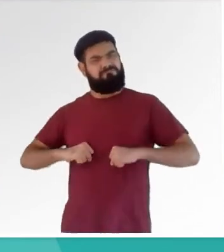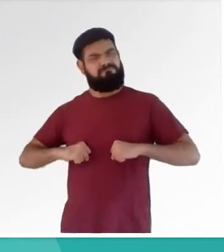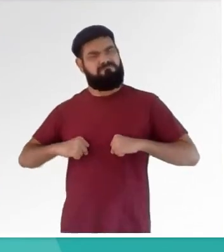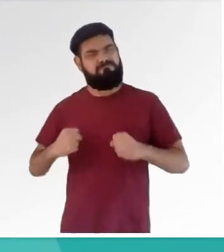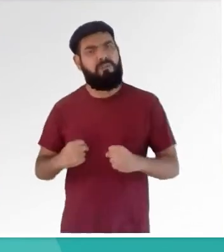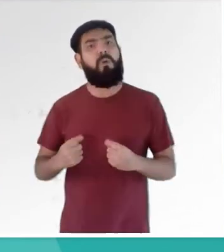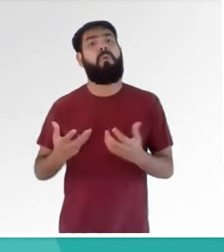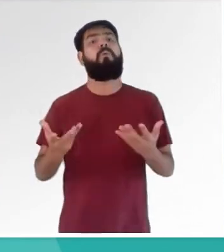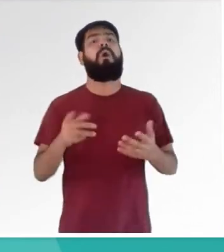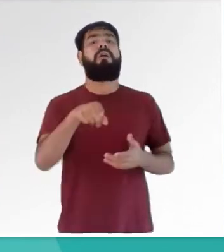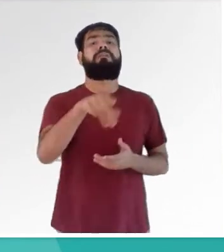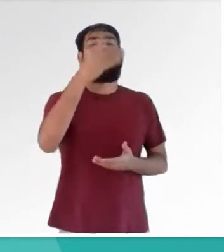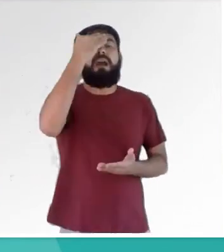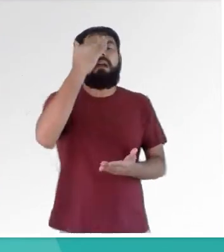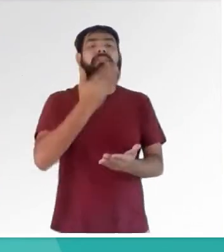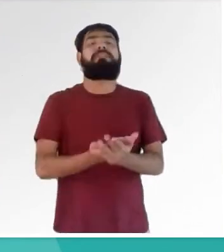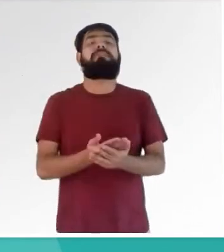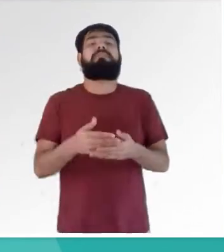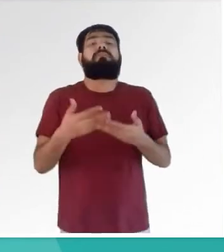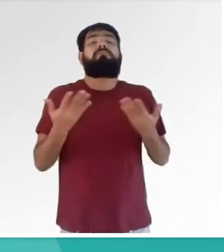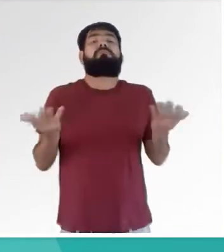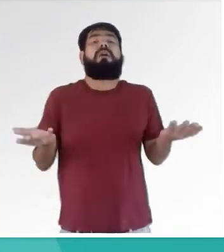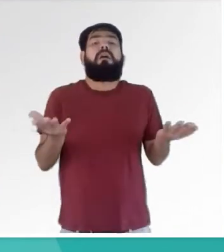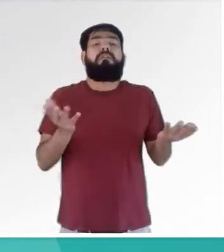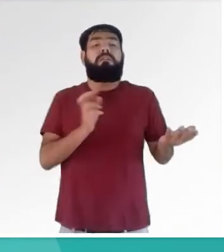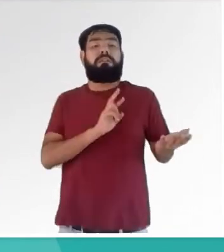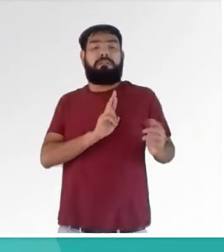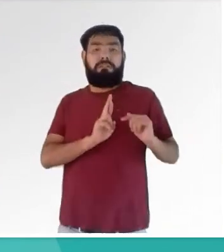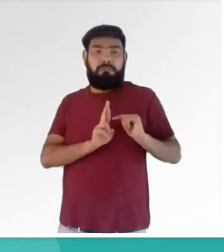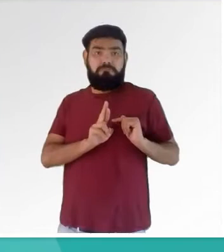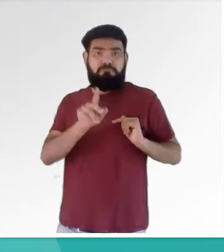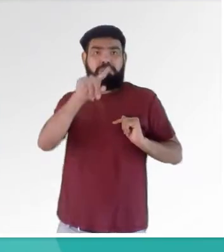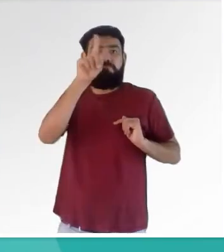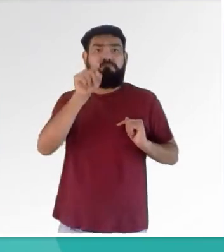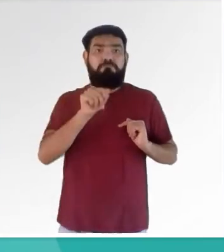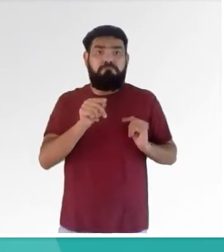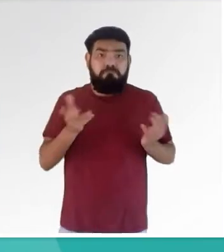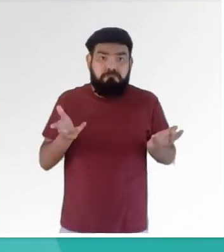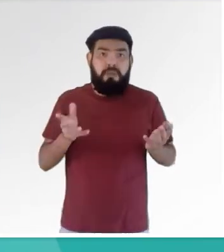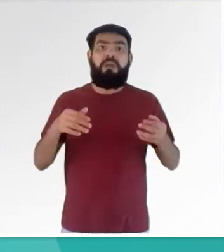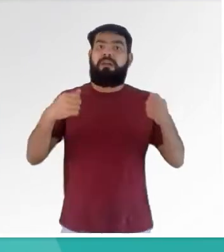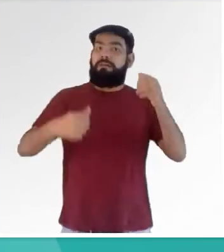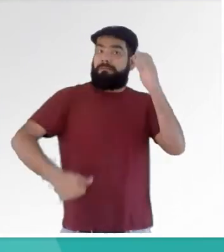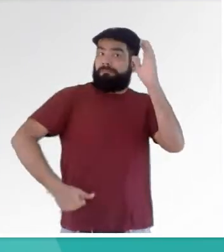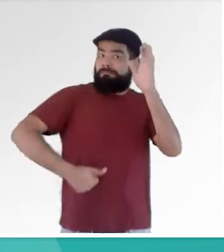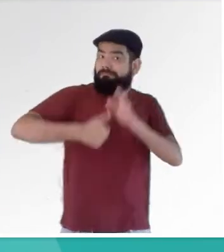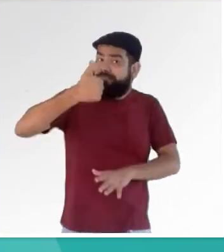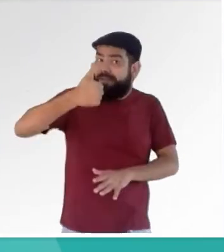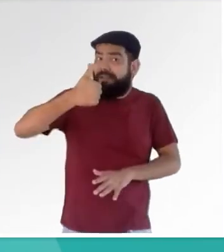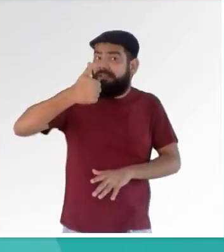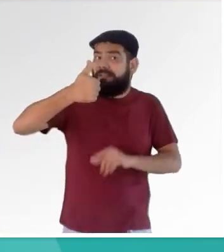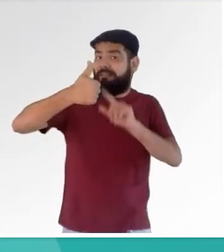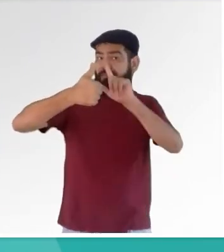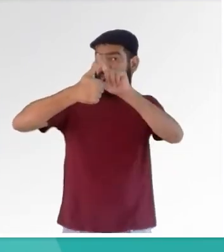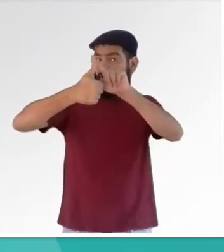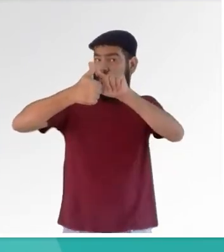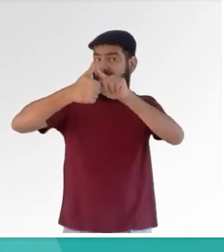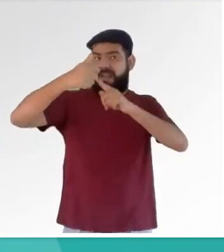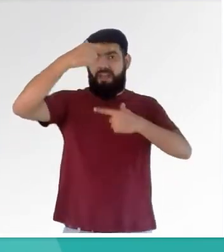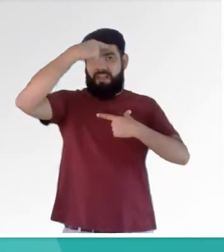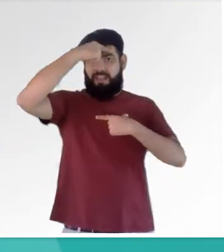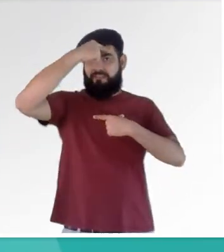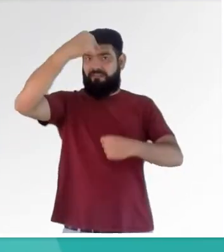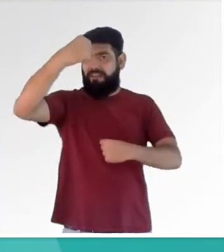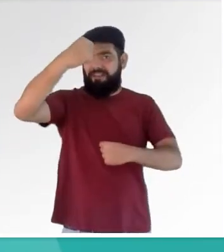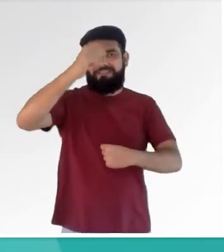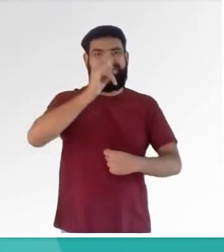religião? Então, a religião é um ato de fé, em primeiro lugar. Não dá para falar de religião sem falar da